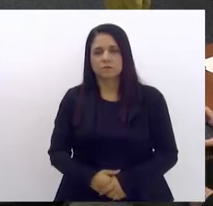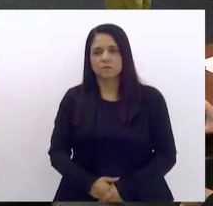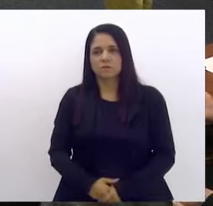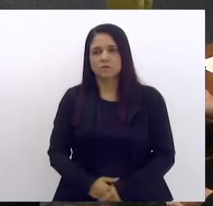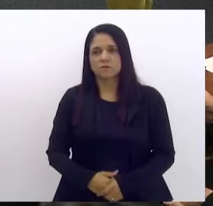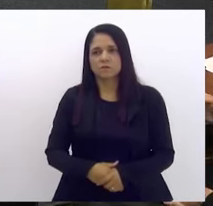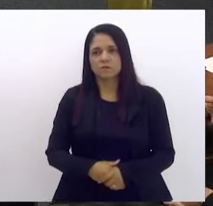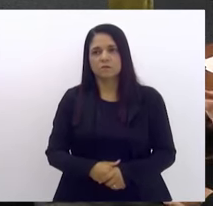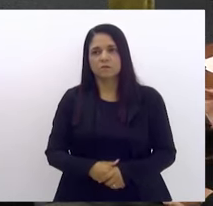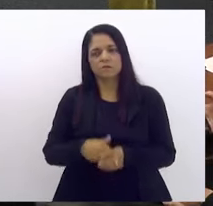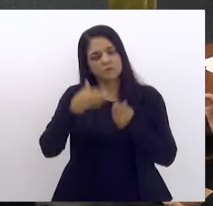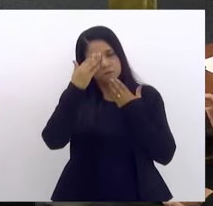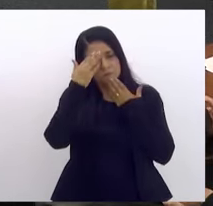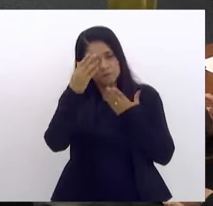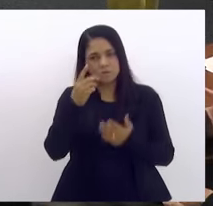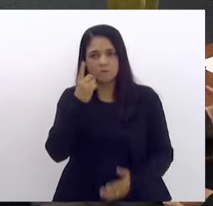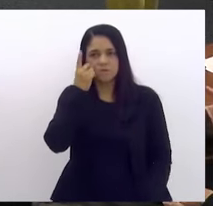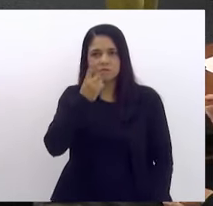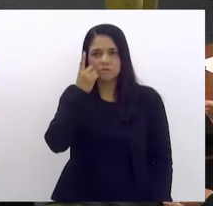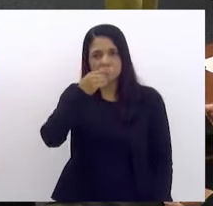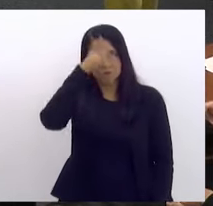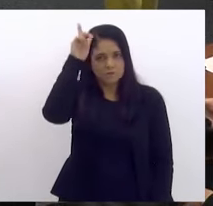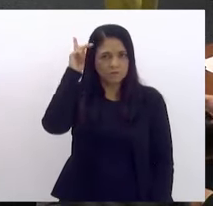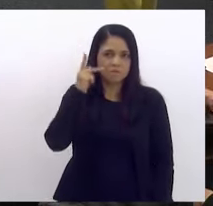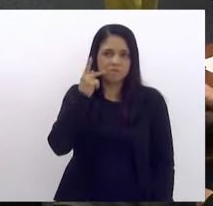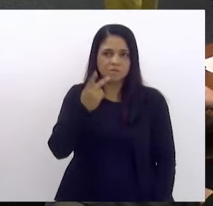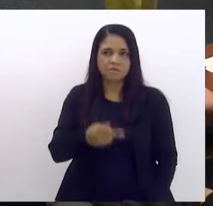Obrigado, nosso nobre deputado.